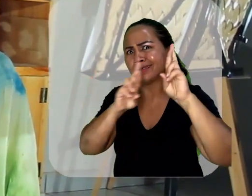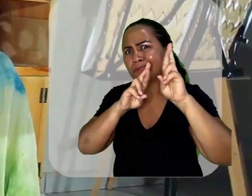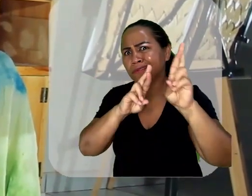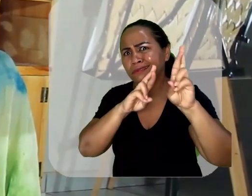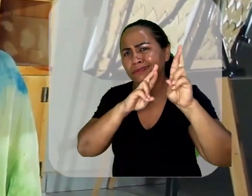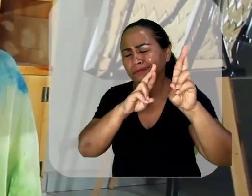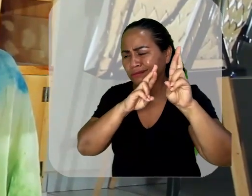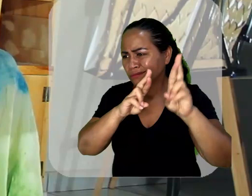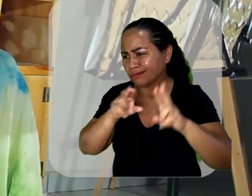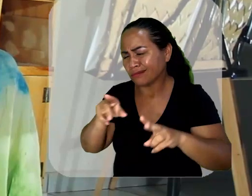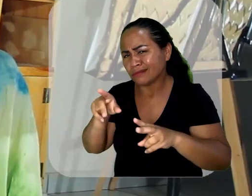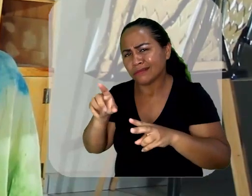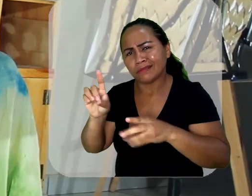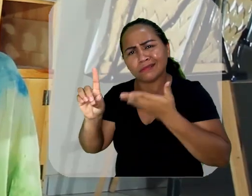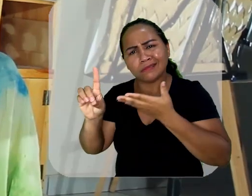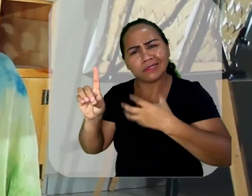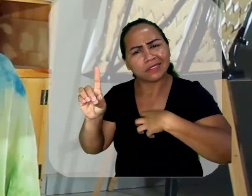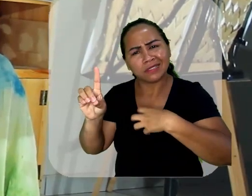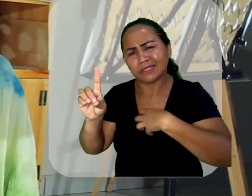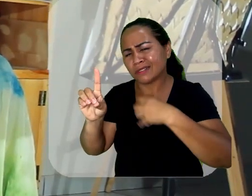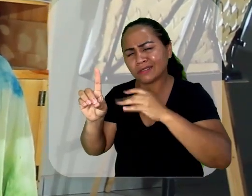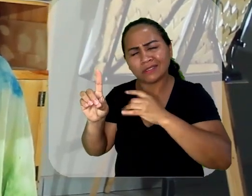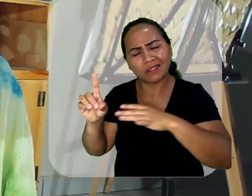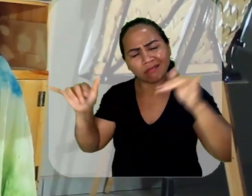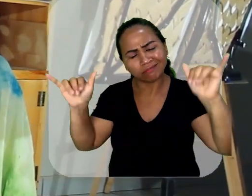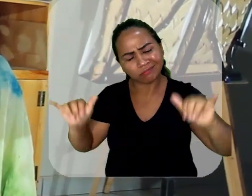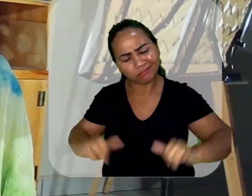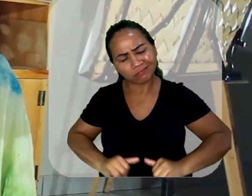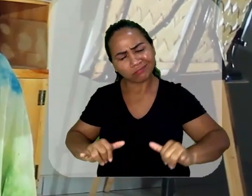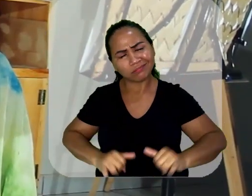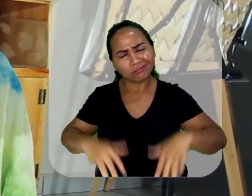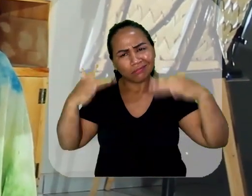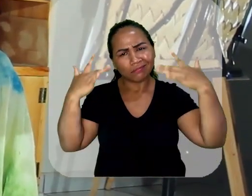desaguar rios de dores secretas.